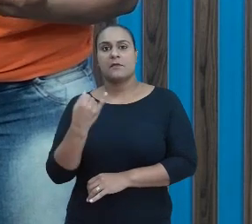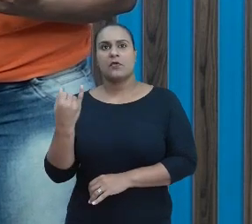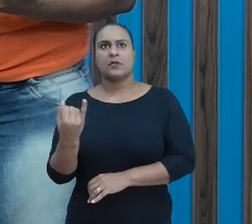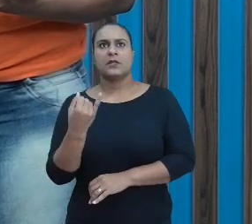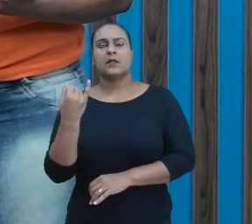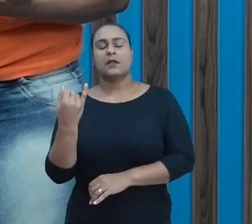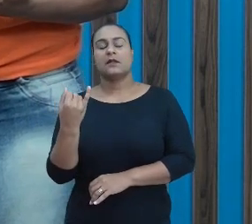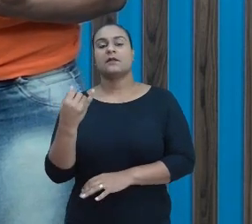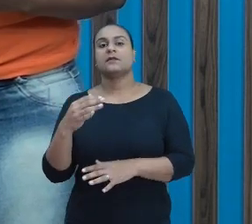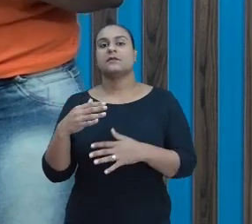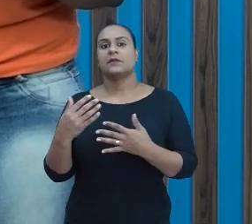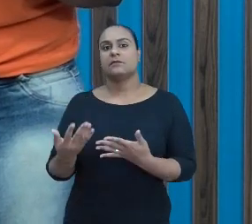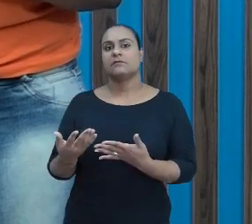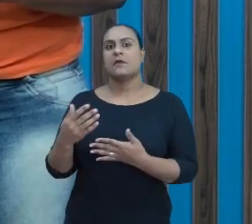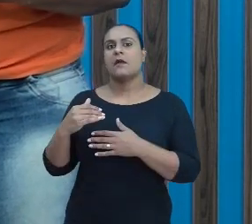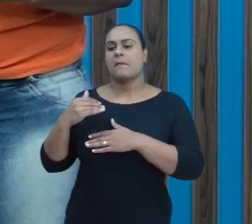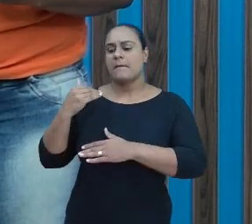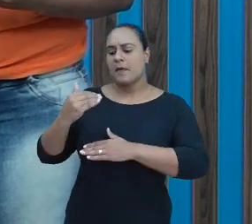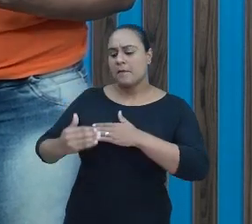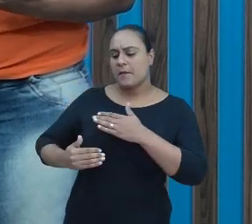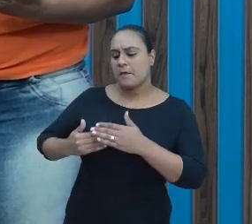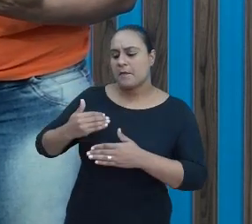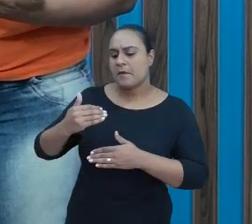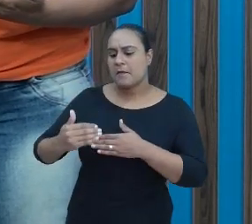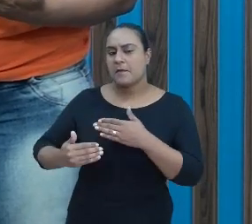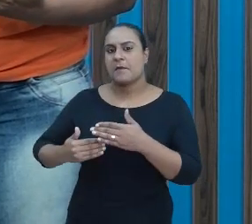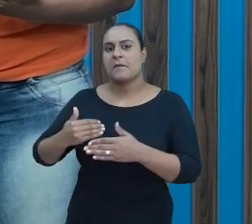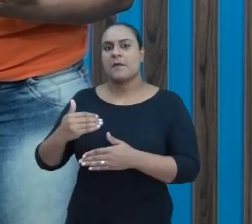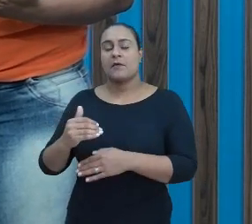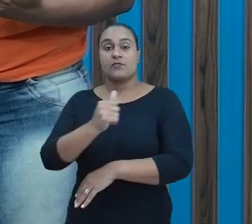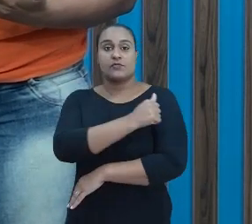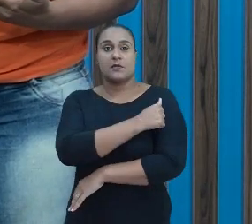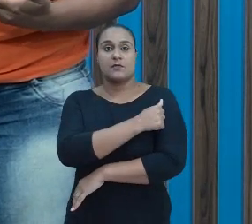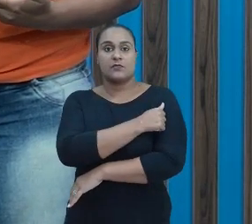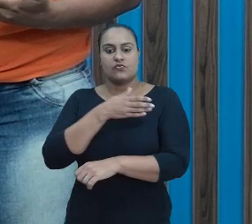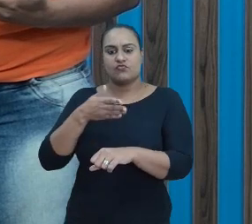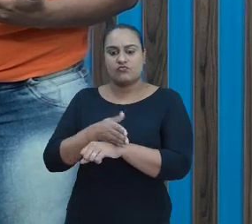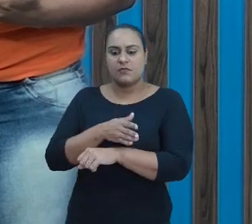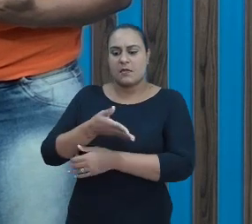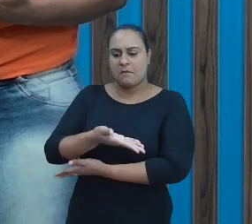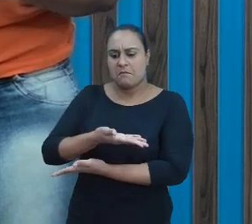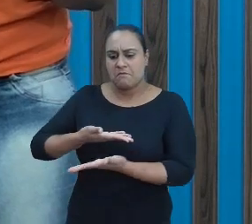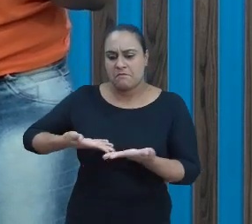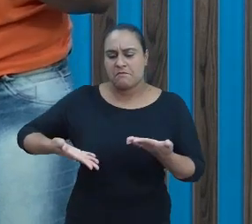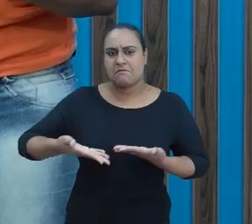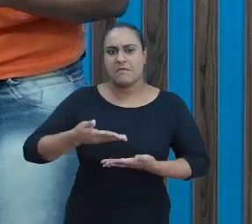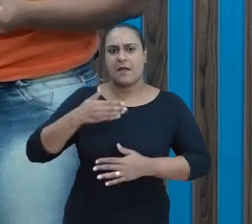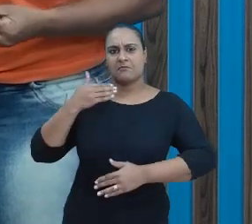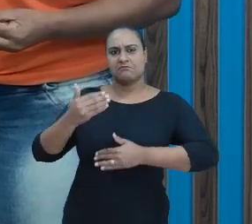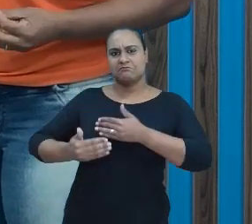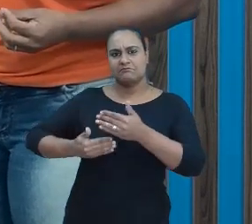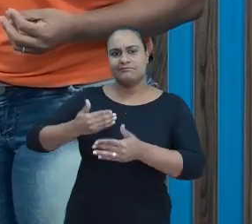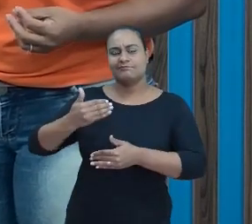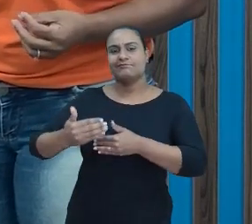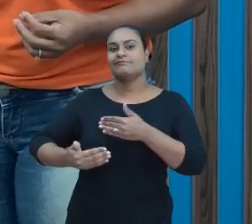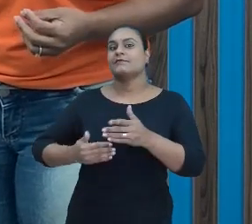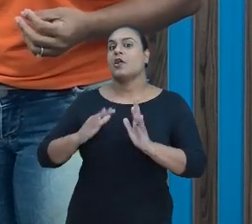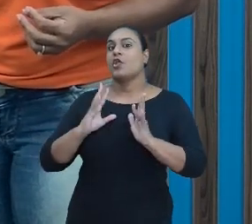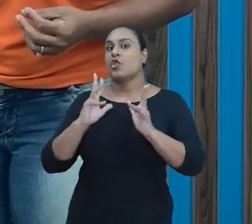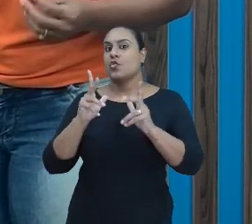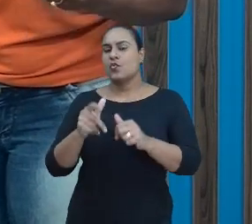cedo, enquanto mais esse estudante está ali, inserido, convivendo, tudo isso